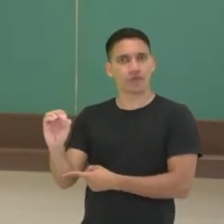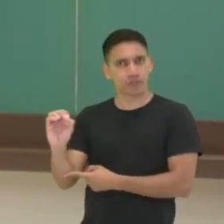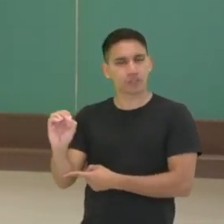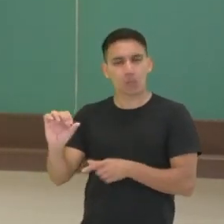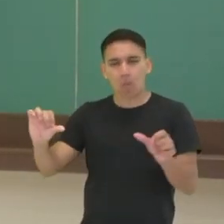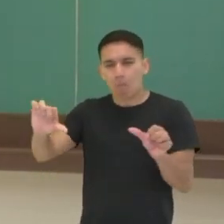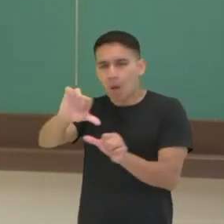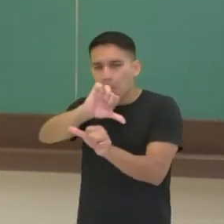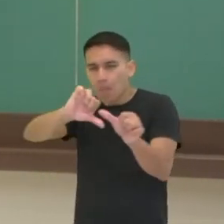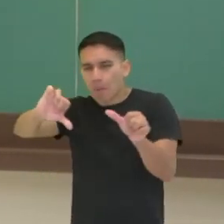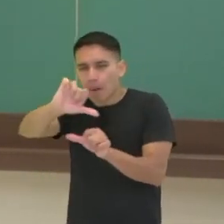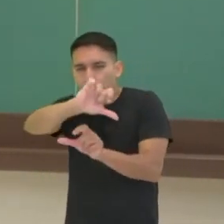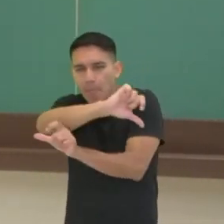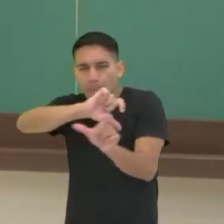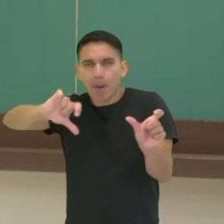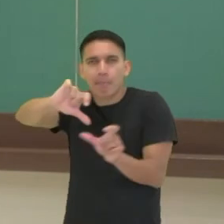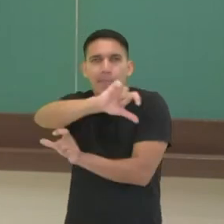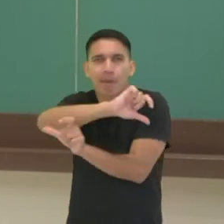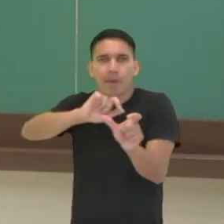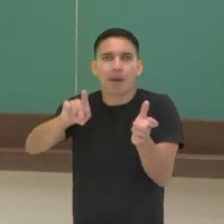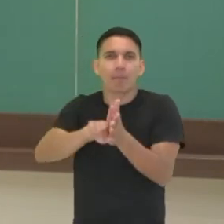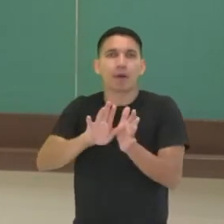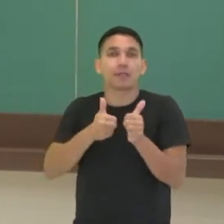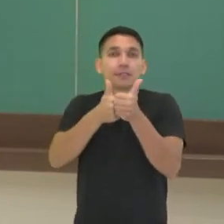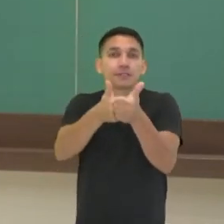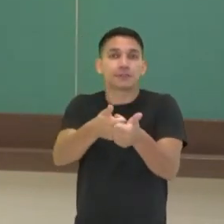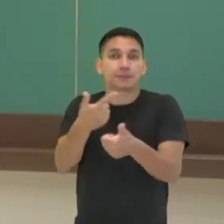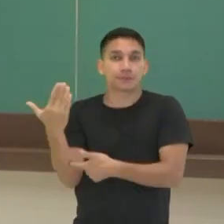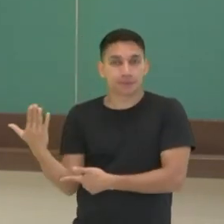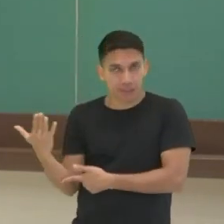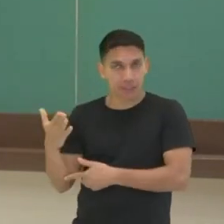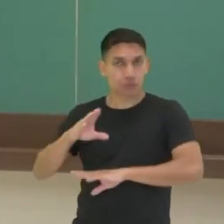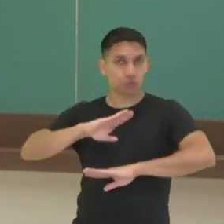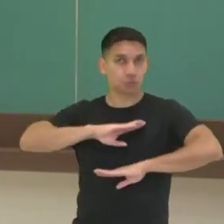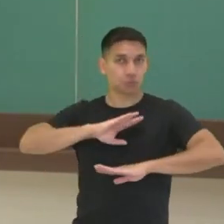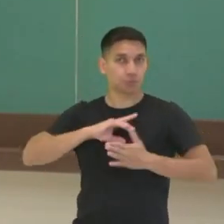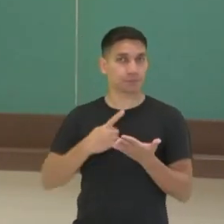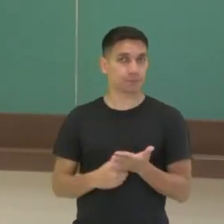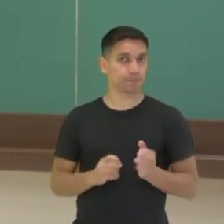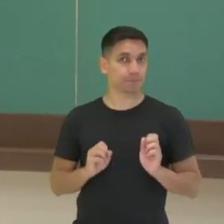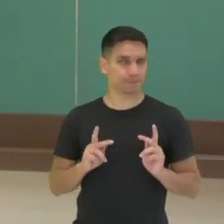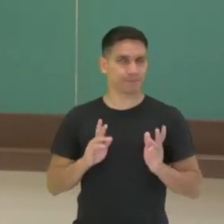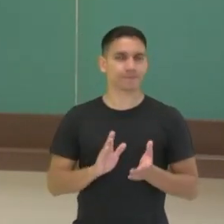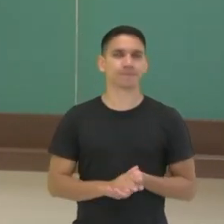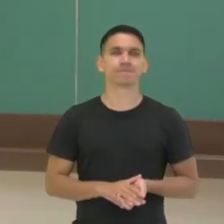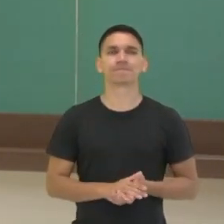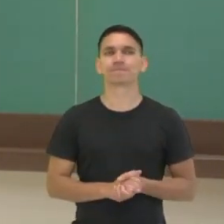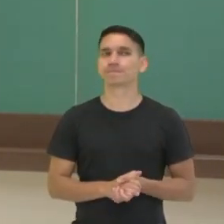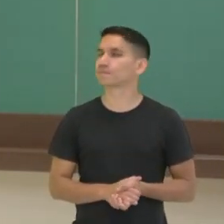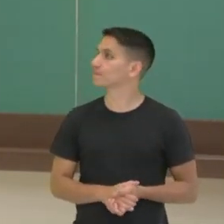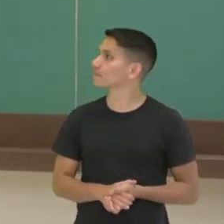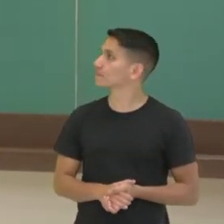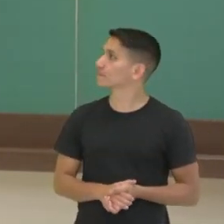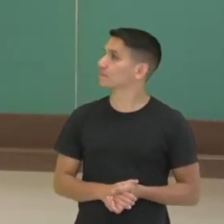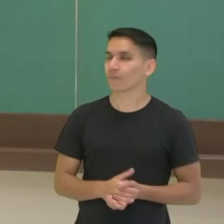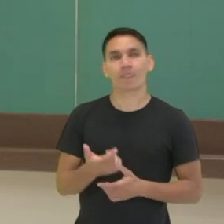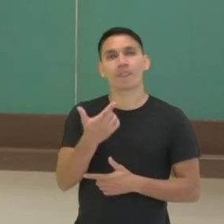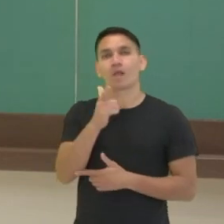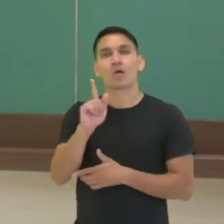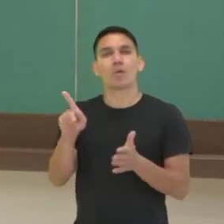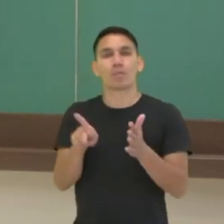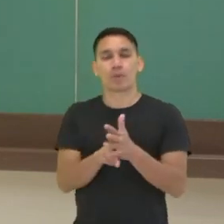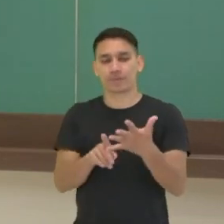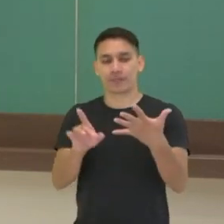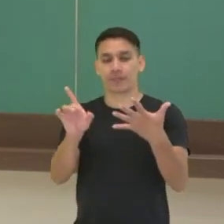opções de anagramas de acordo com essa condição. Beleza, gente? Para a letra